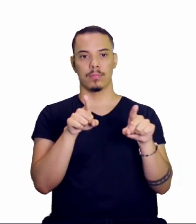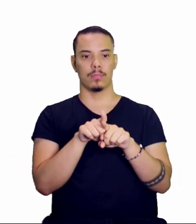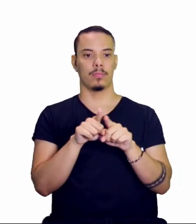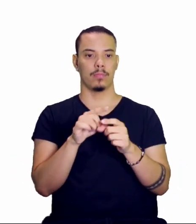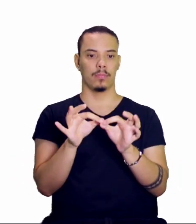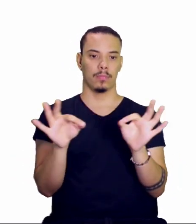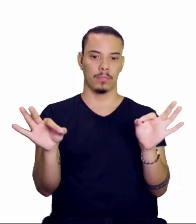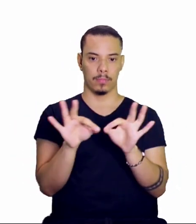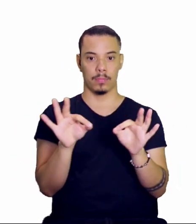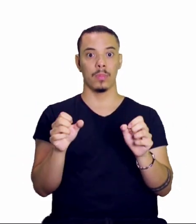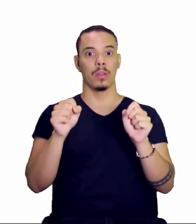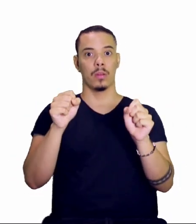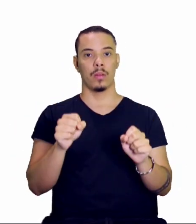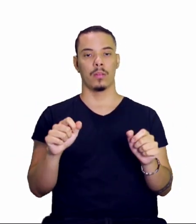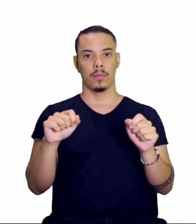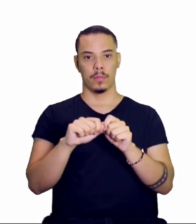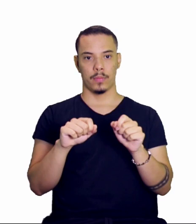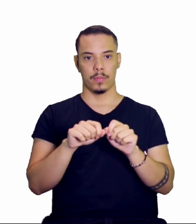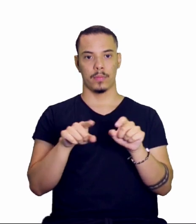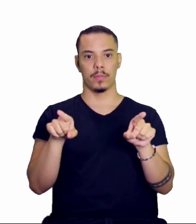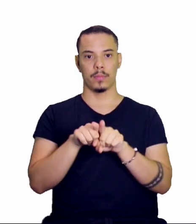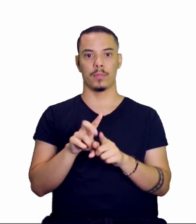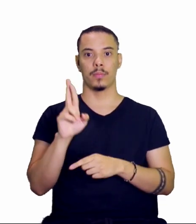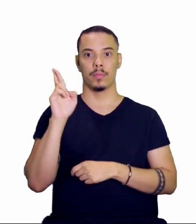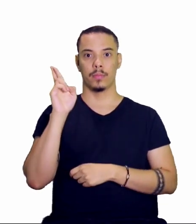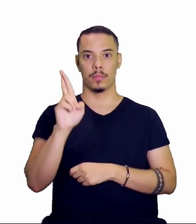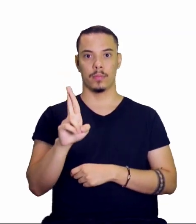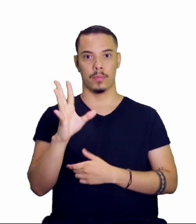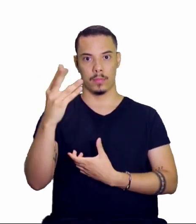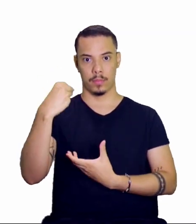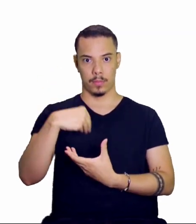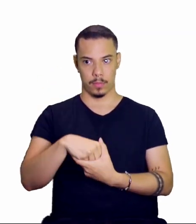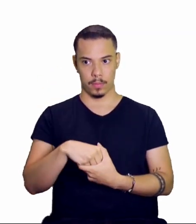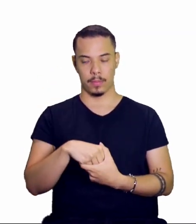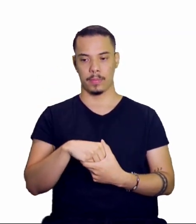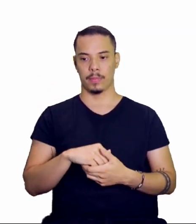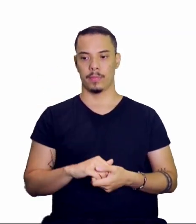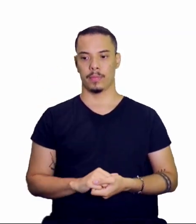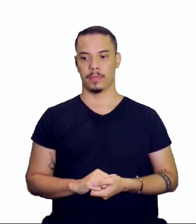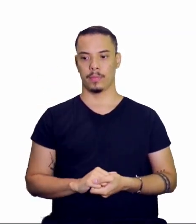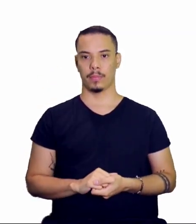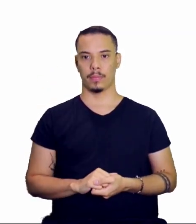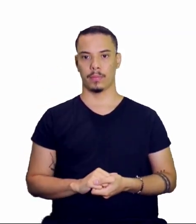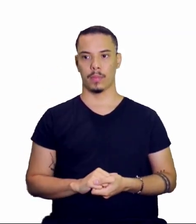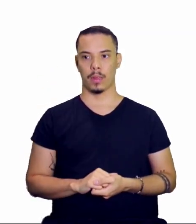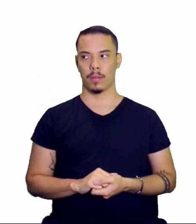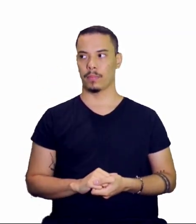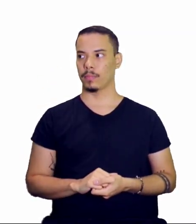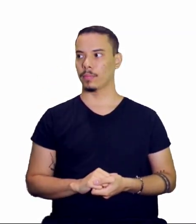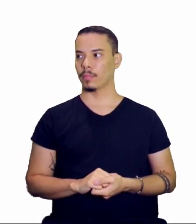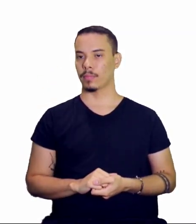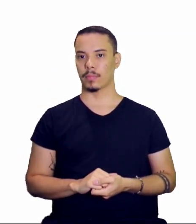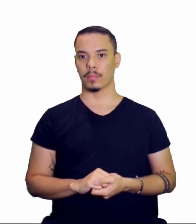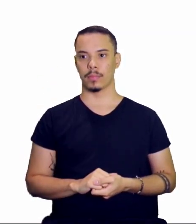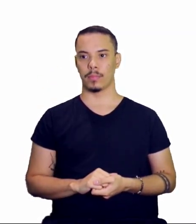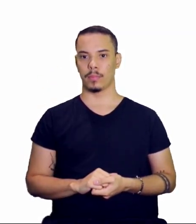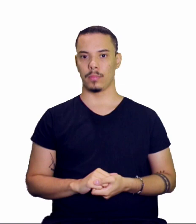pequeno, a gente pode fazer essa representação. Para facilitar o entendimento, né? E ali, olha só,